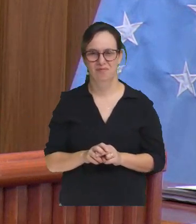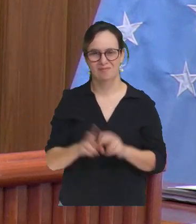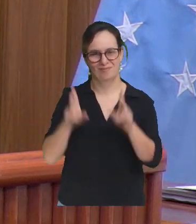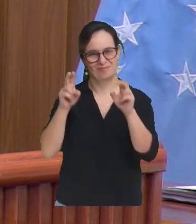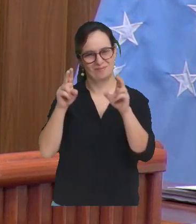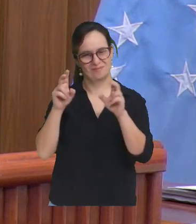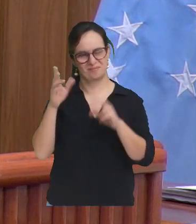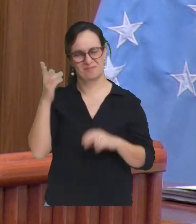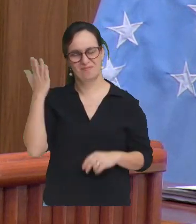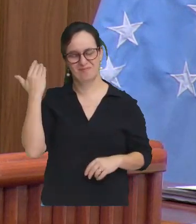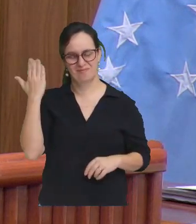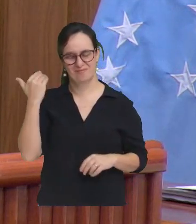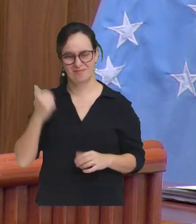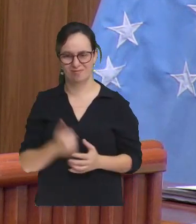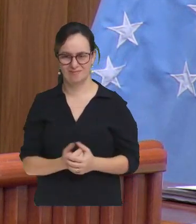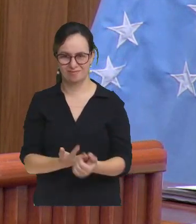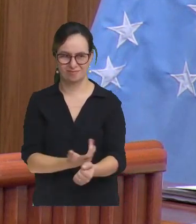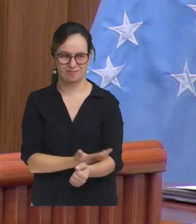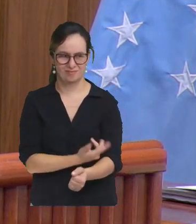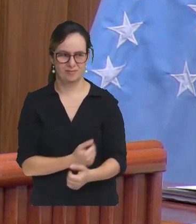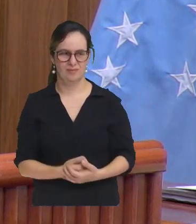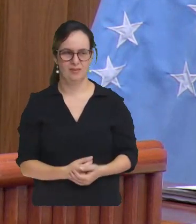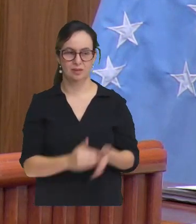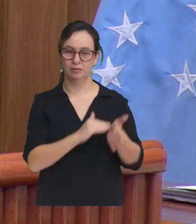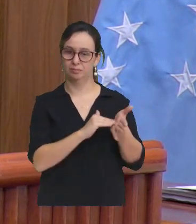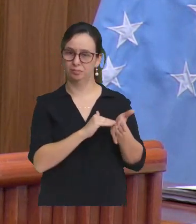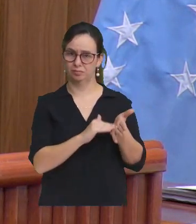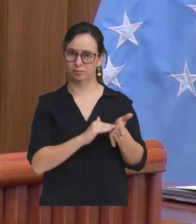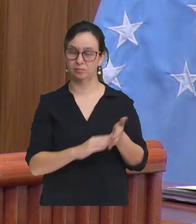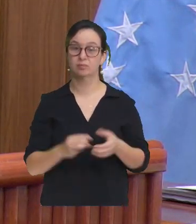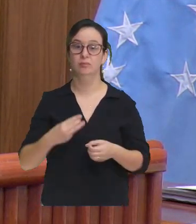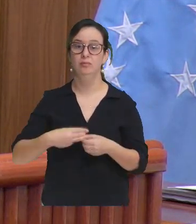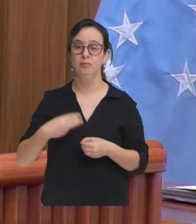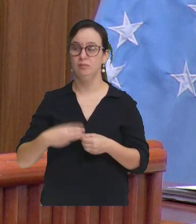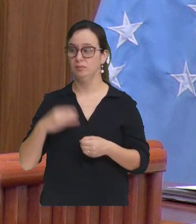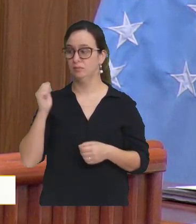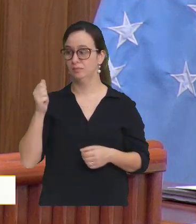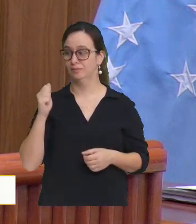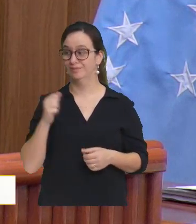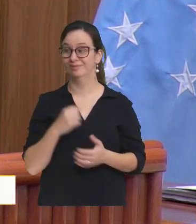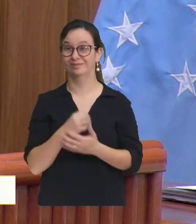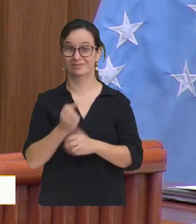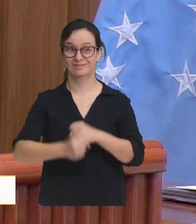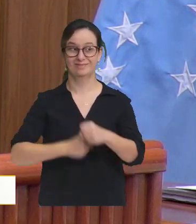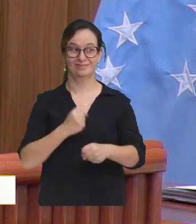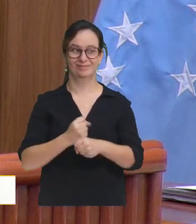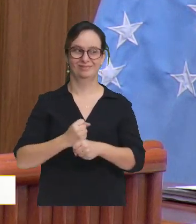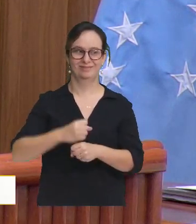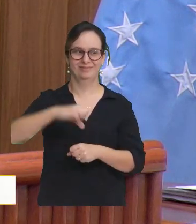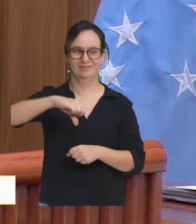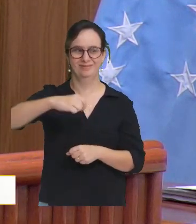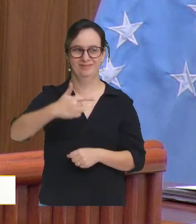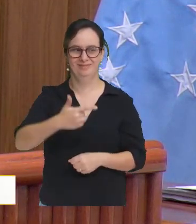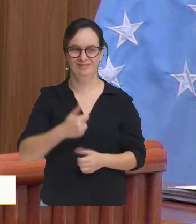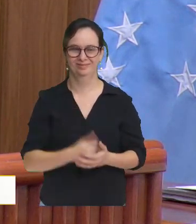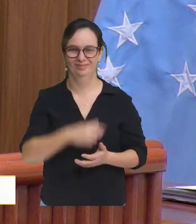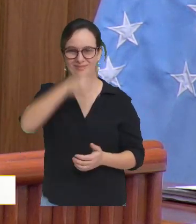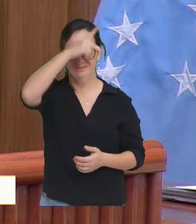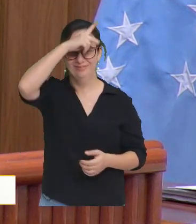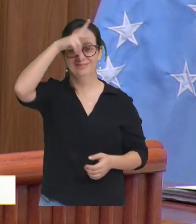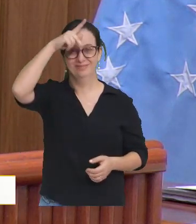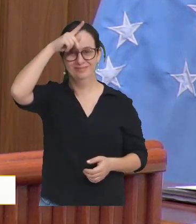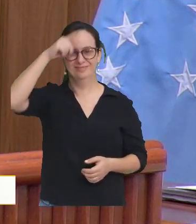Saúde de Assis entre os anos de 1989 e 92, na gestão do ex-prefeito municipal Romeu